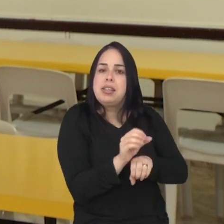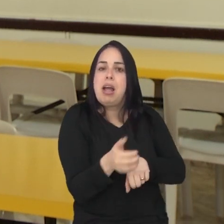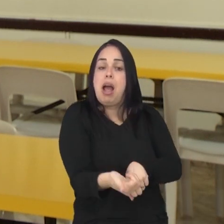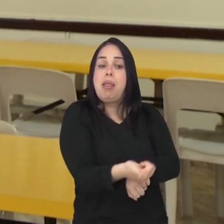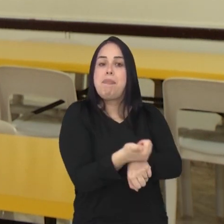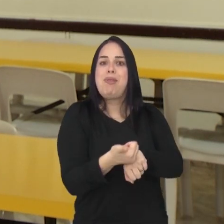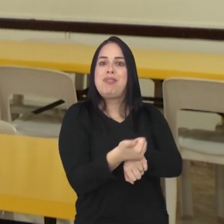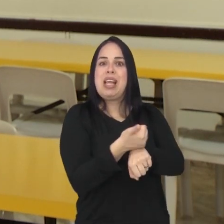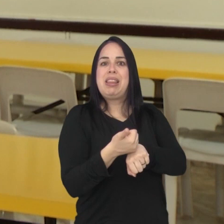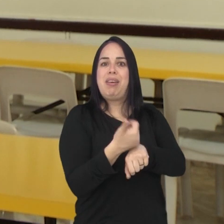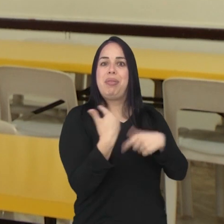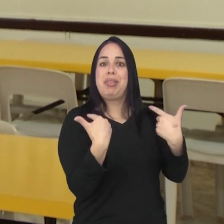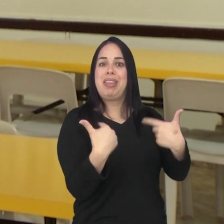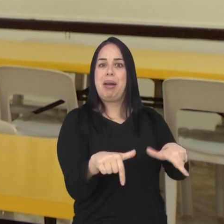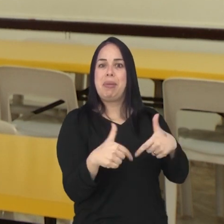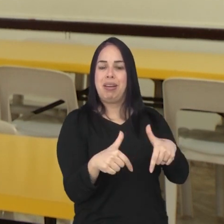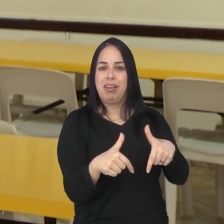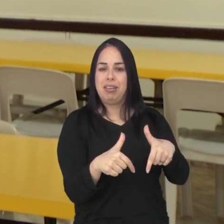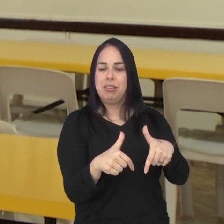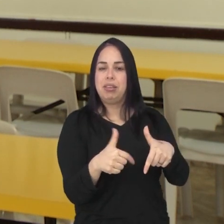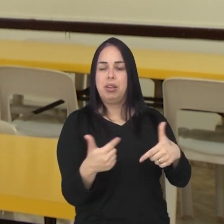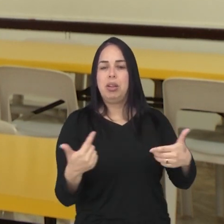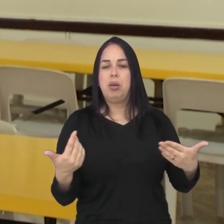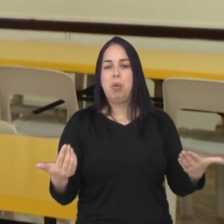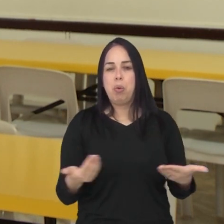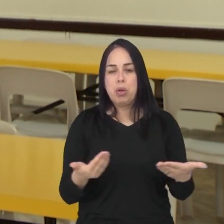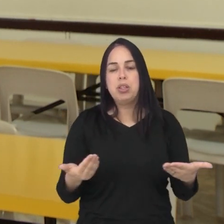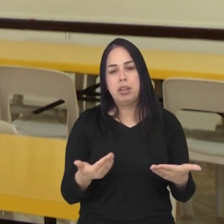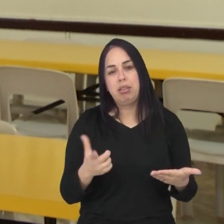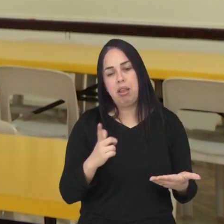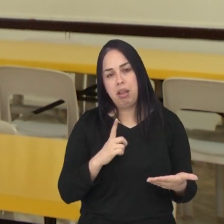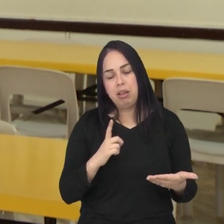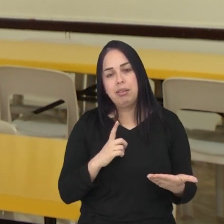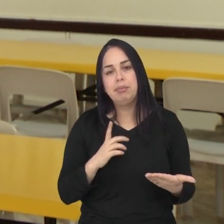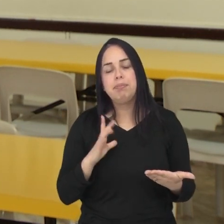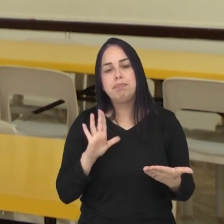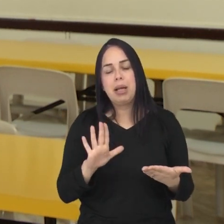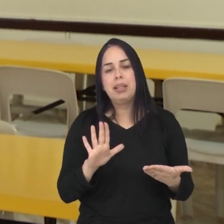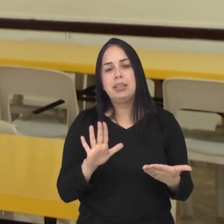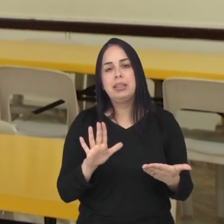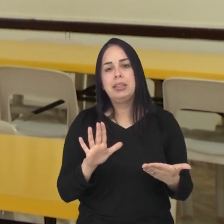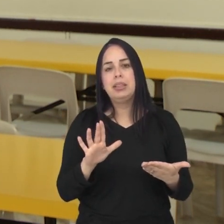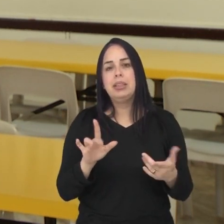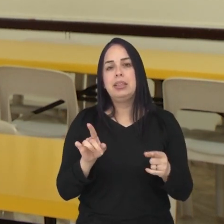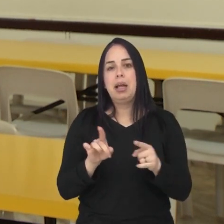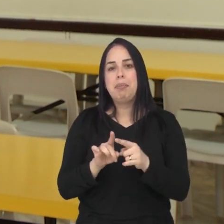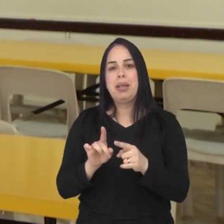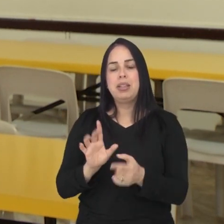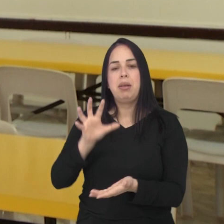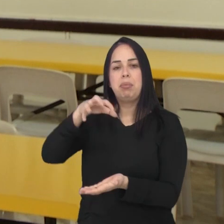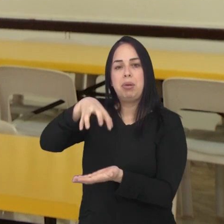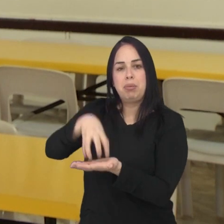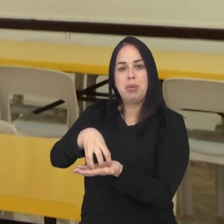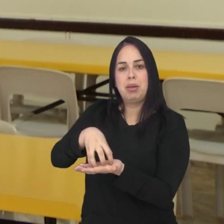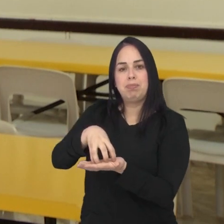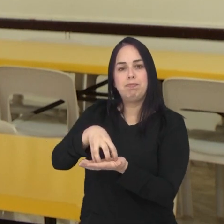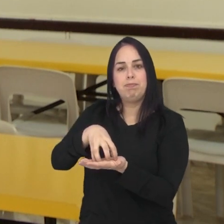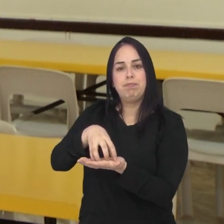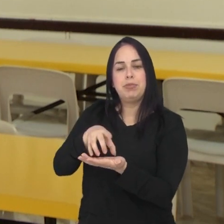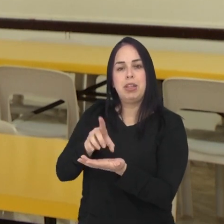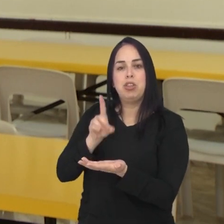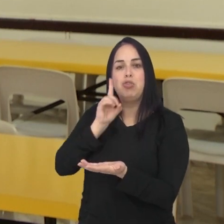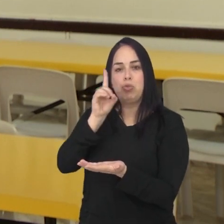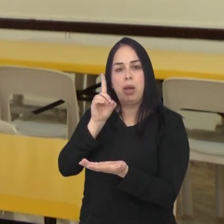com deficiência, o que a gente mantém hoje, mas hoje também nós trabalhamos como centro-dia, que